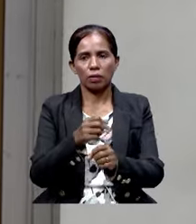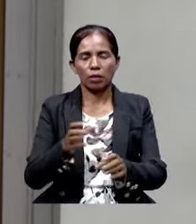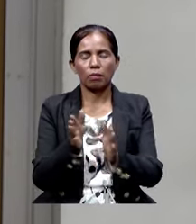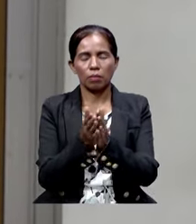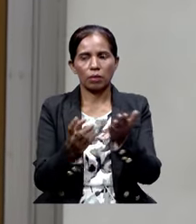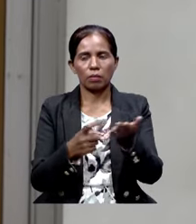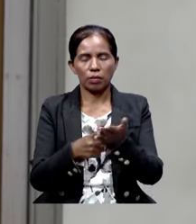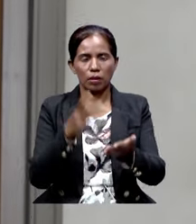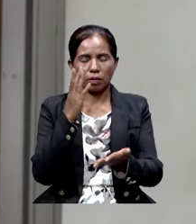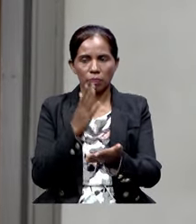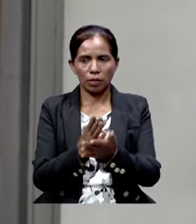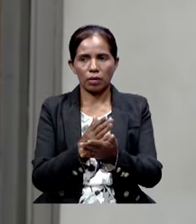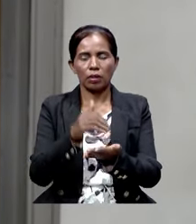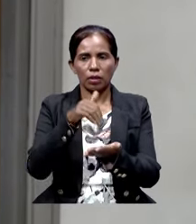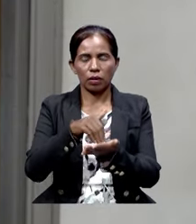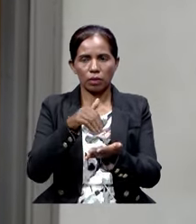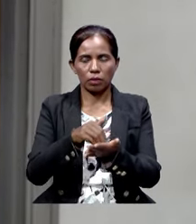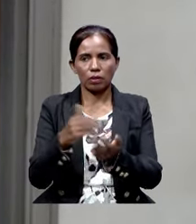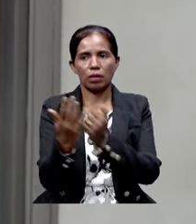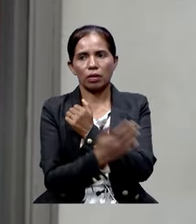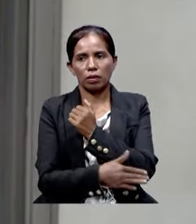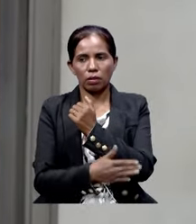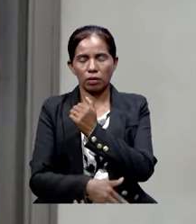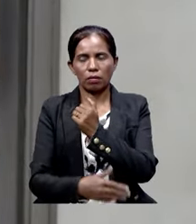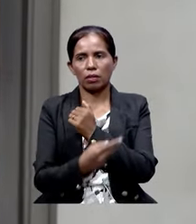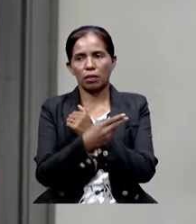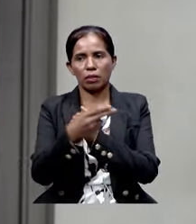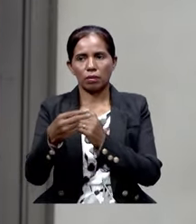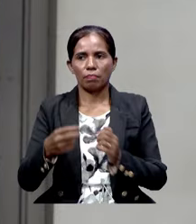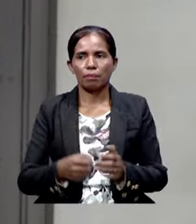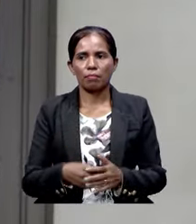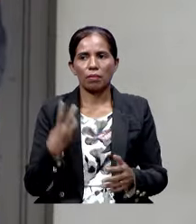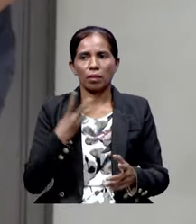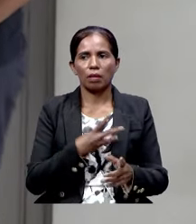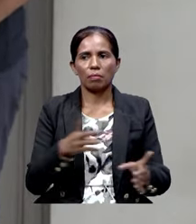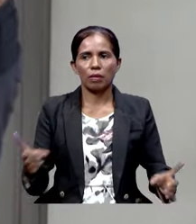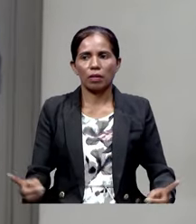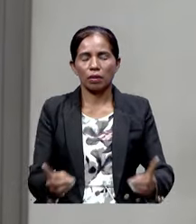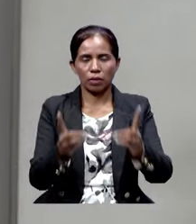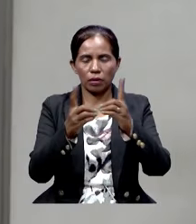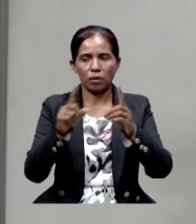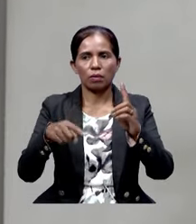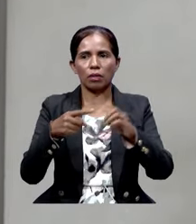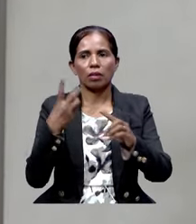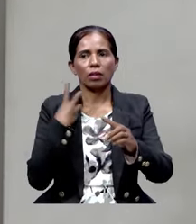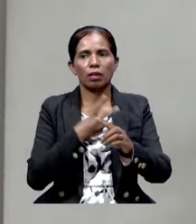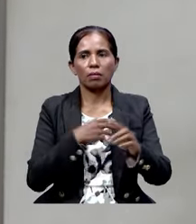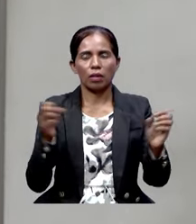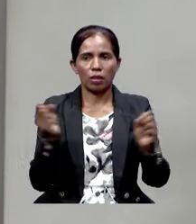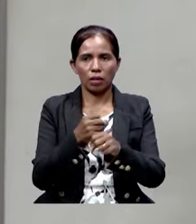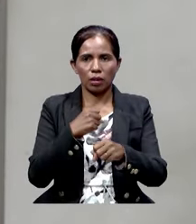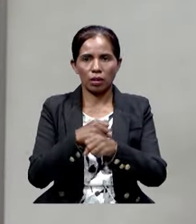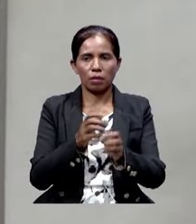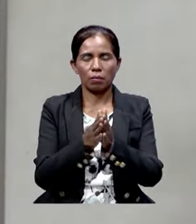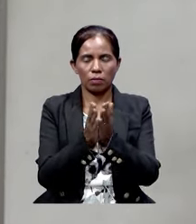se impede ni estudo e a nação vizinho. Preocupação não é mesmo que a minha senhora, não é? Banheira a minha halo renovação para a minha